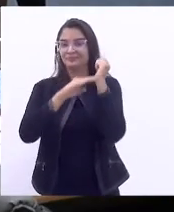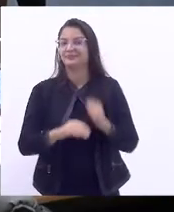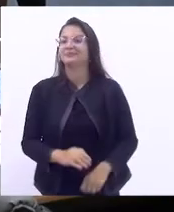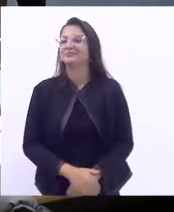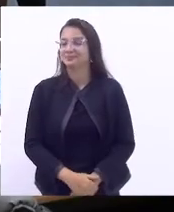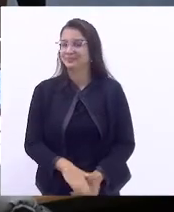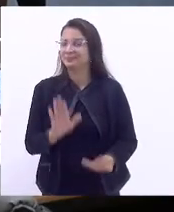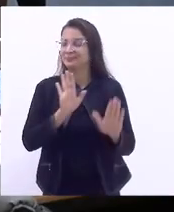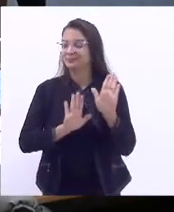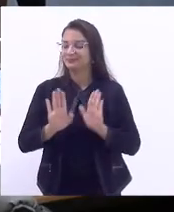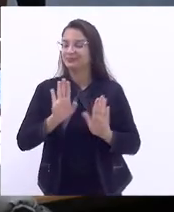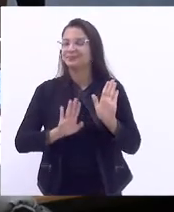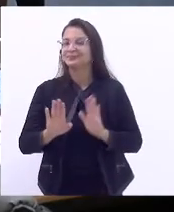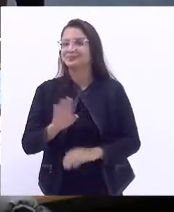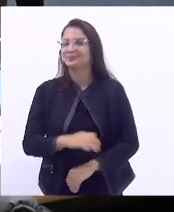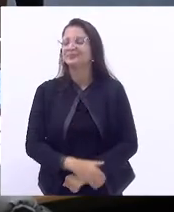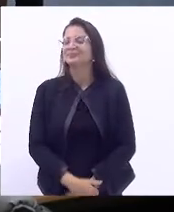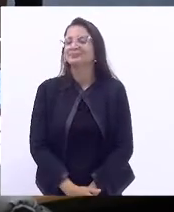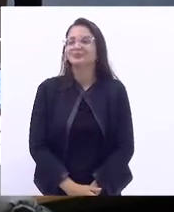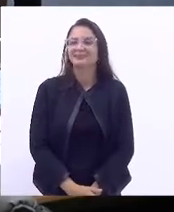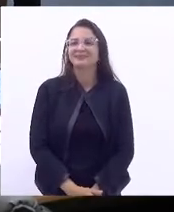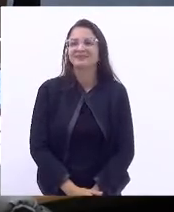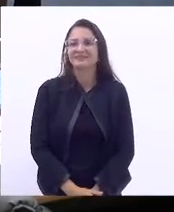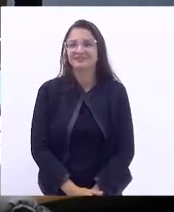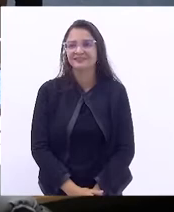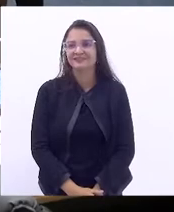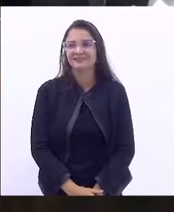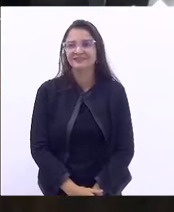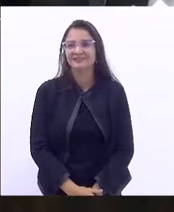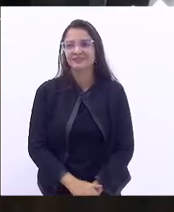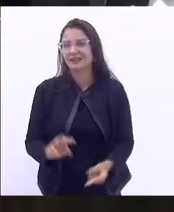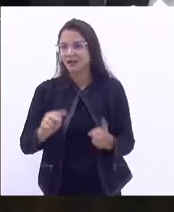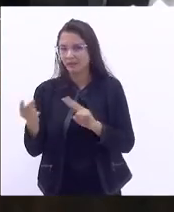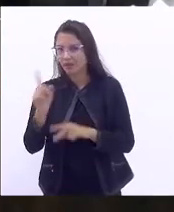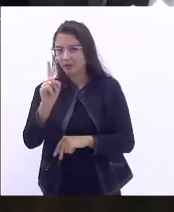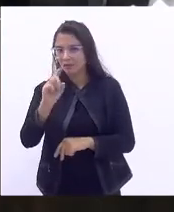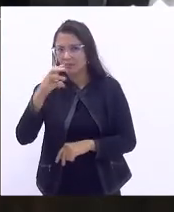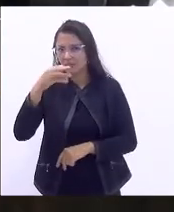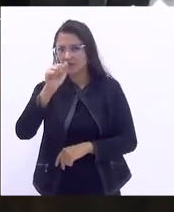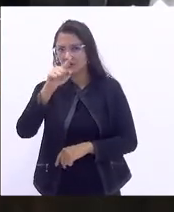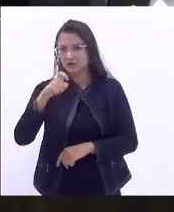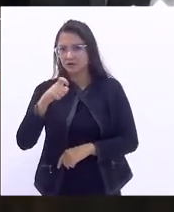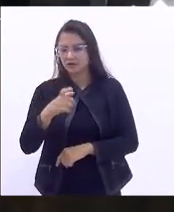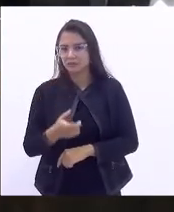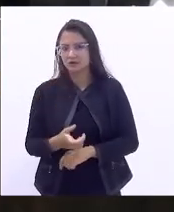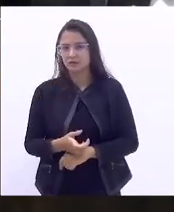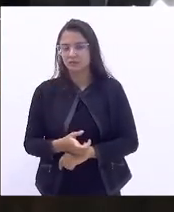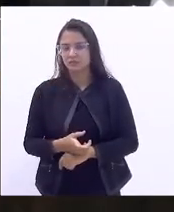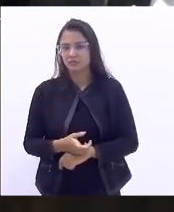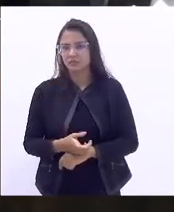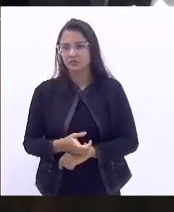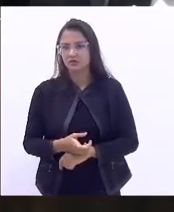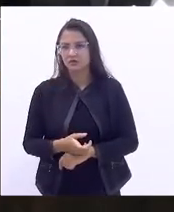Tem que ter cuidado com os elevadores. O PROS não vai encaminhar, não, deputado Marcos?